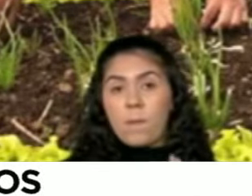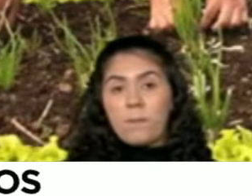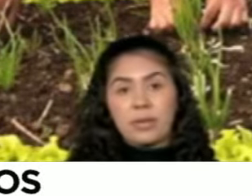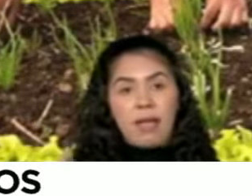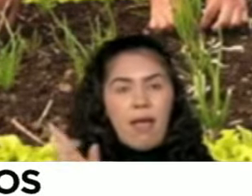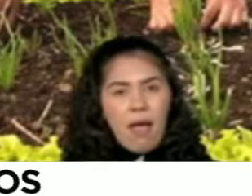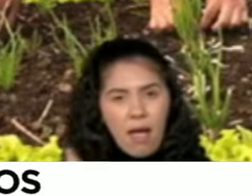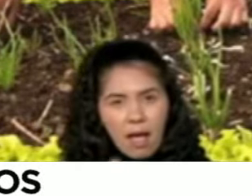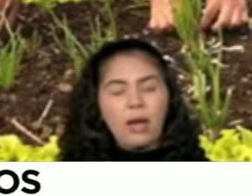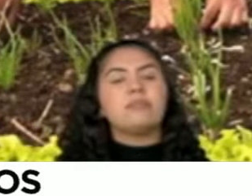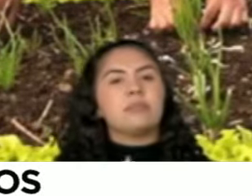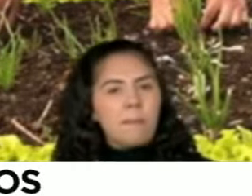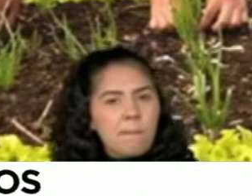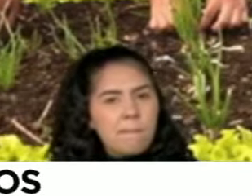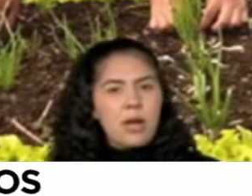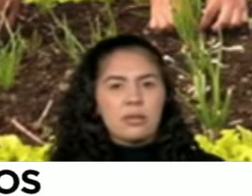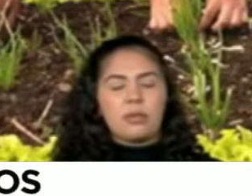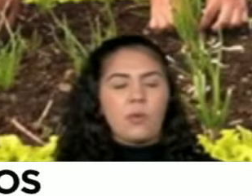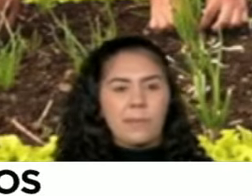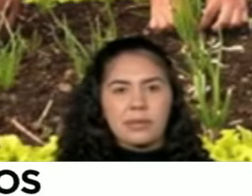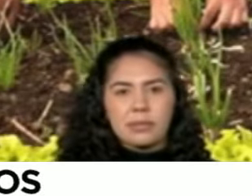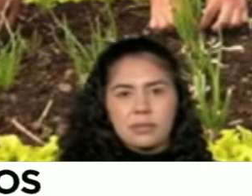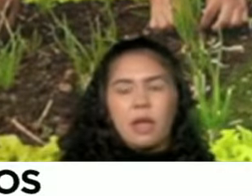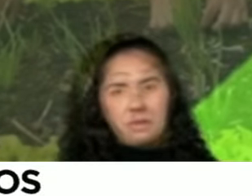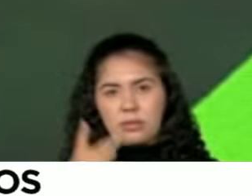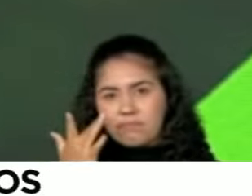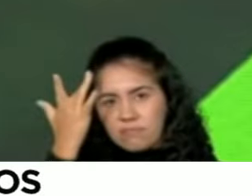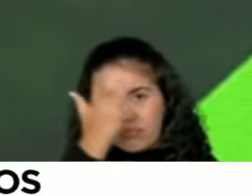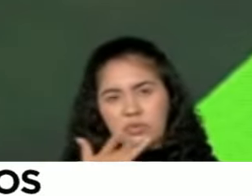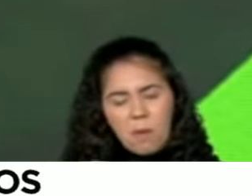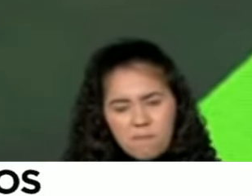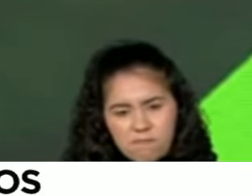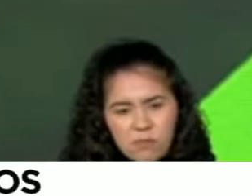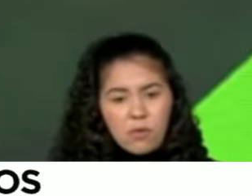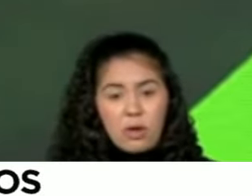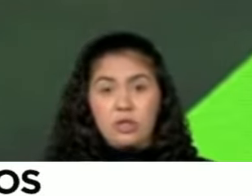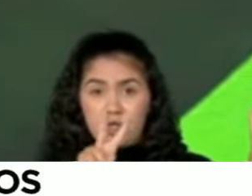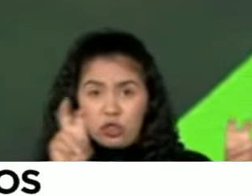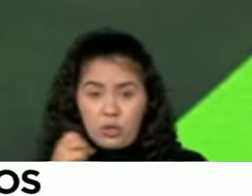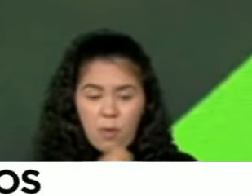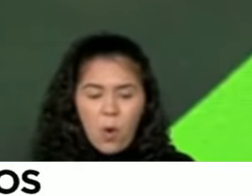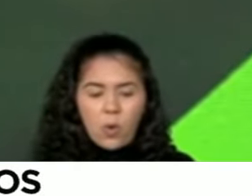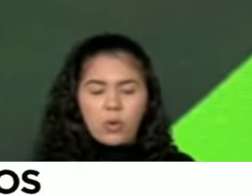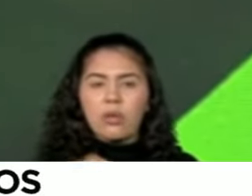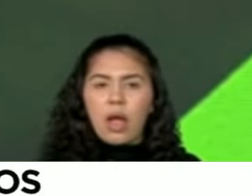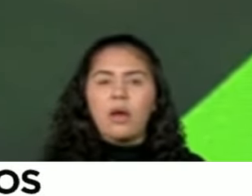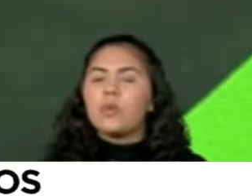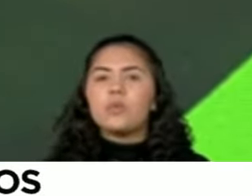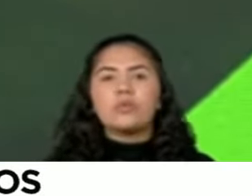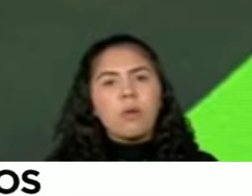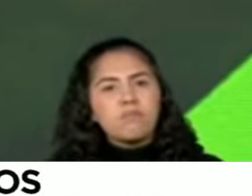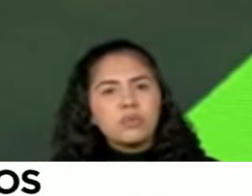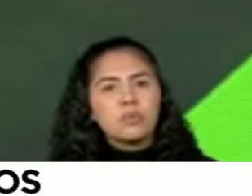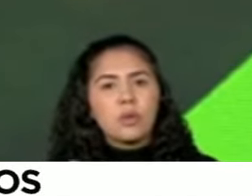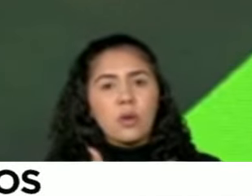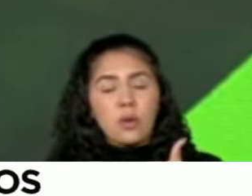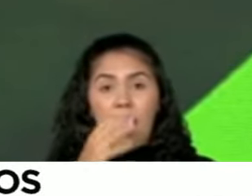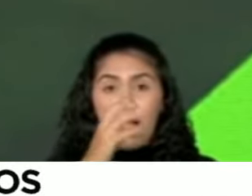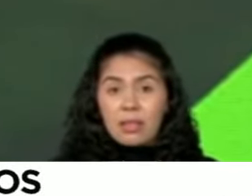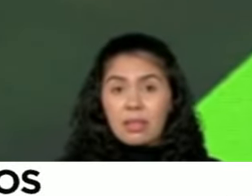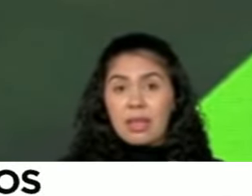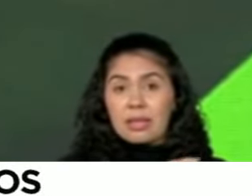R$ 1 bilhão, em parceria com o Ministério da Agricultura e Pecuária. Os contratos vão estimular a produção do arroz em até 500